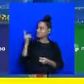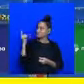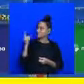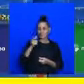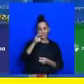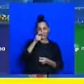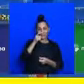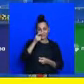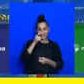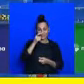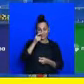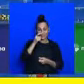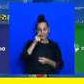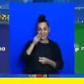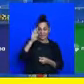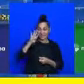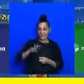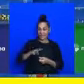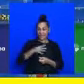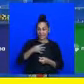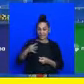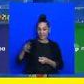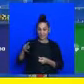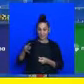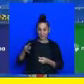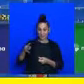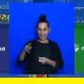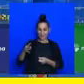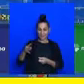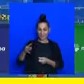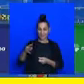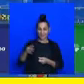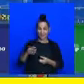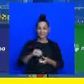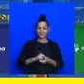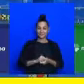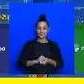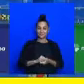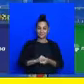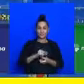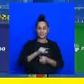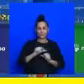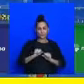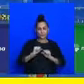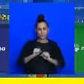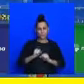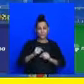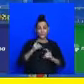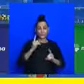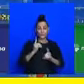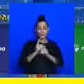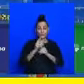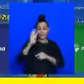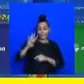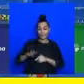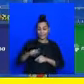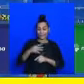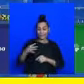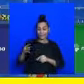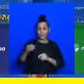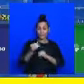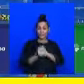está enxergando toda a lista de times da Time Mania, inscritos na Time Mania. E você também encontra essa lista no site da